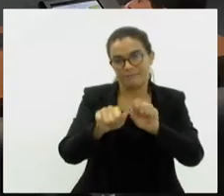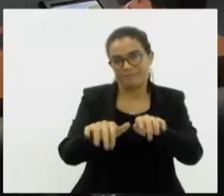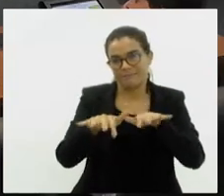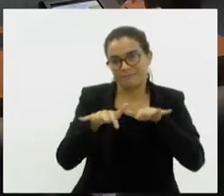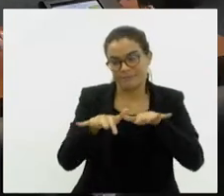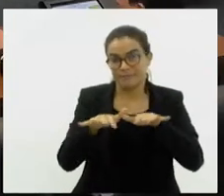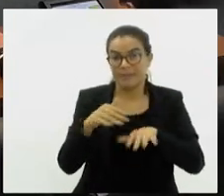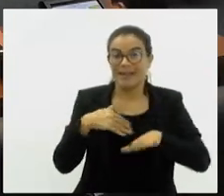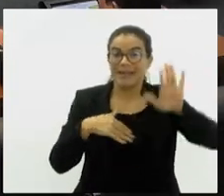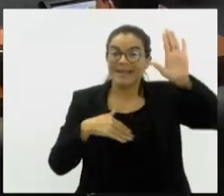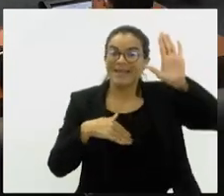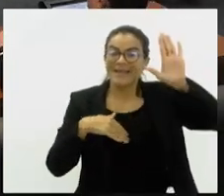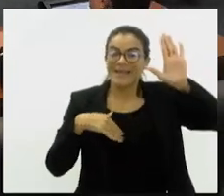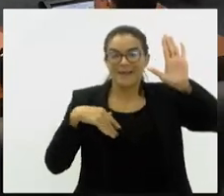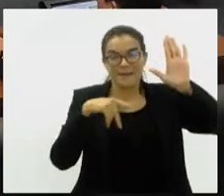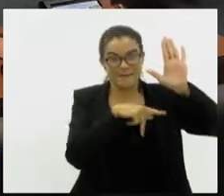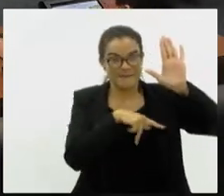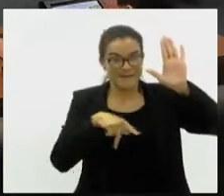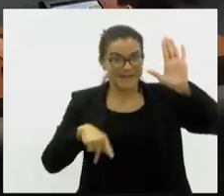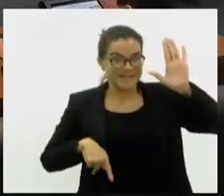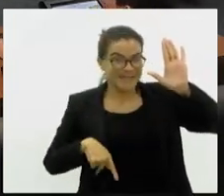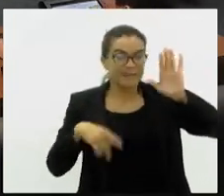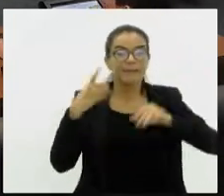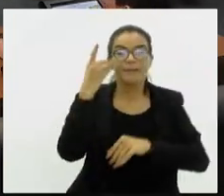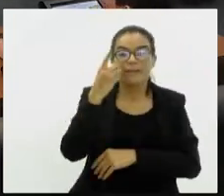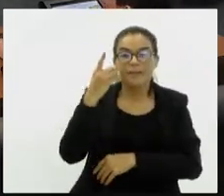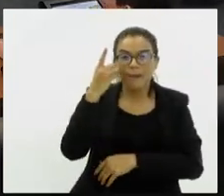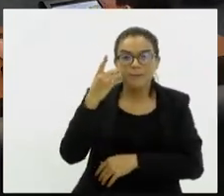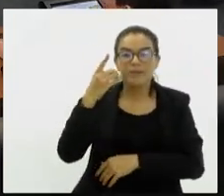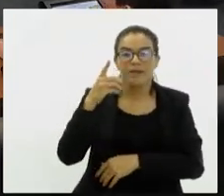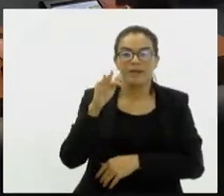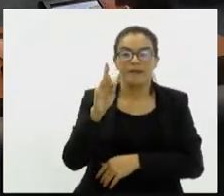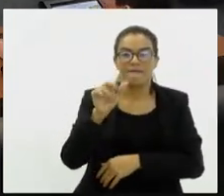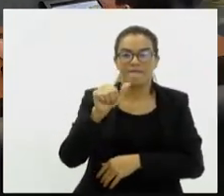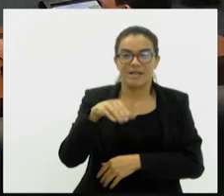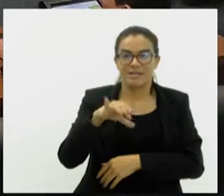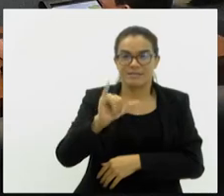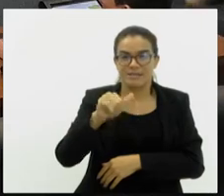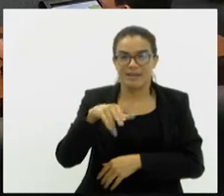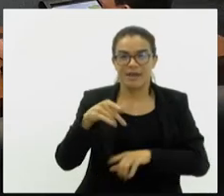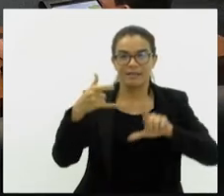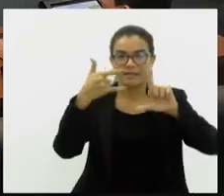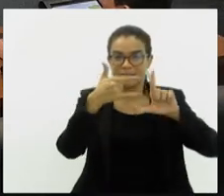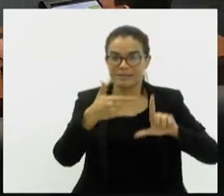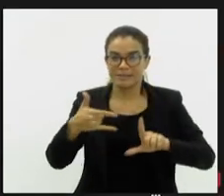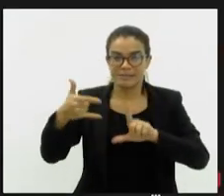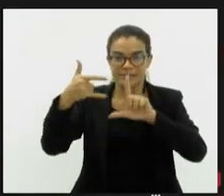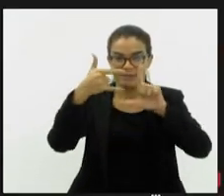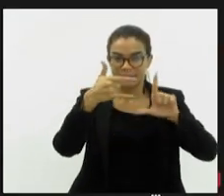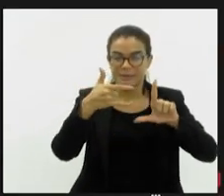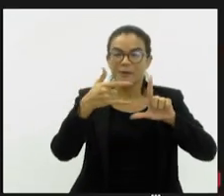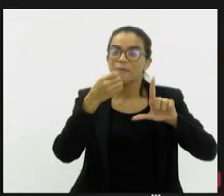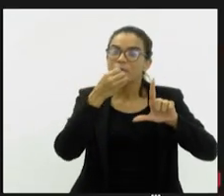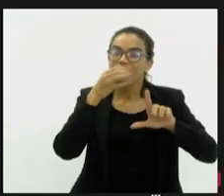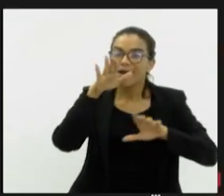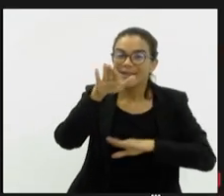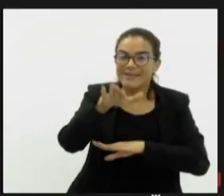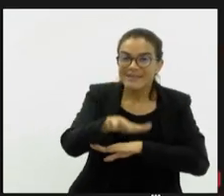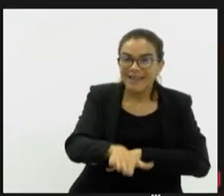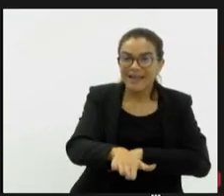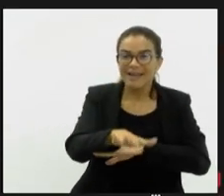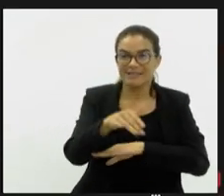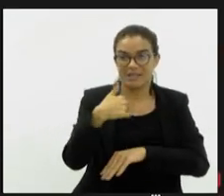Pela ordem, presidente. Deputada Franciane Mota. Deputada Franciane Mota. Boa tarde. Também gostaria